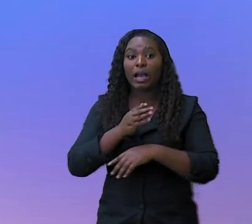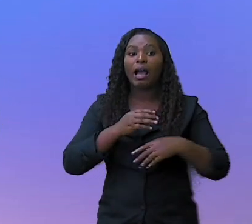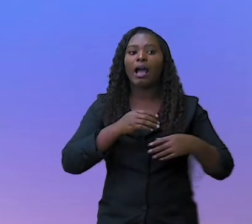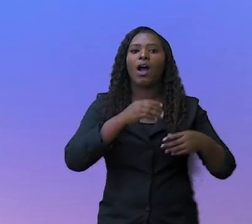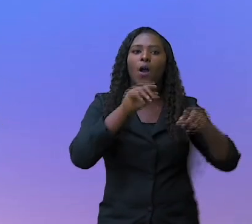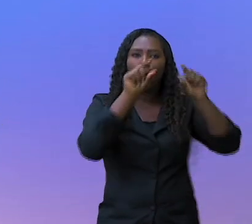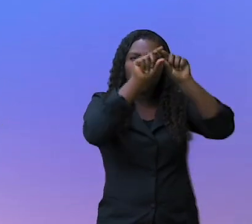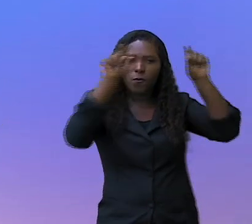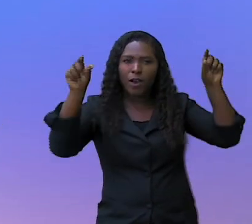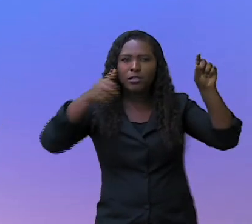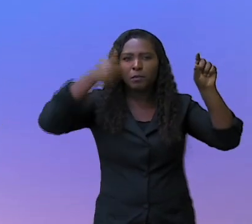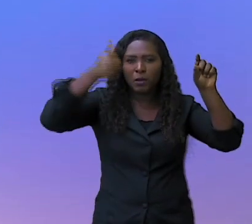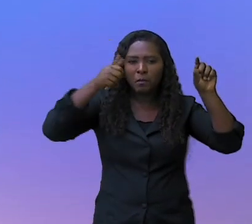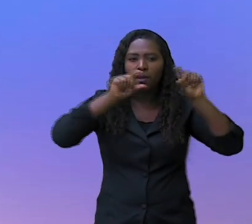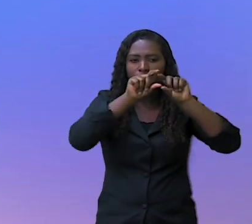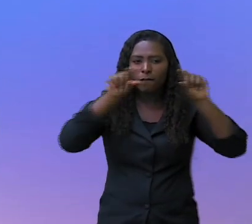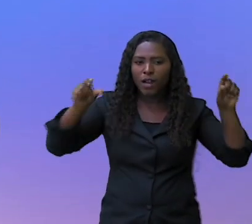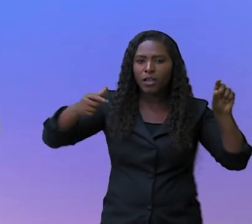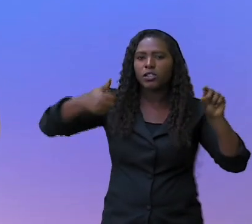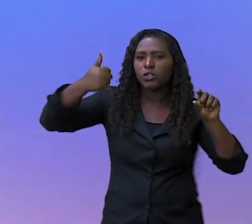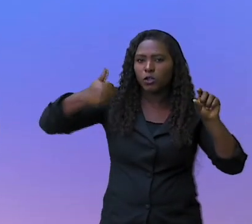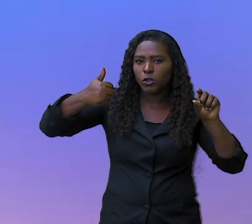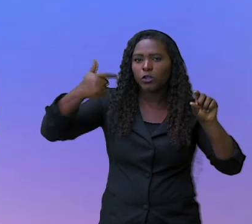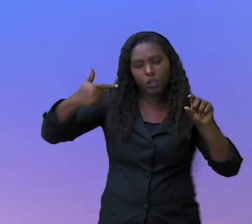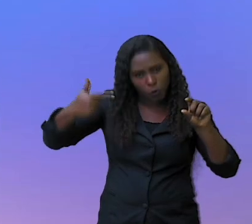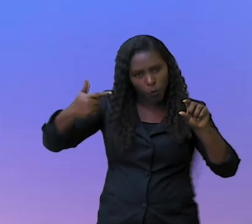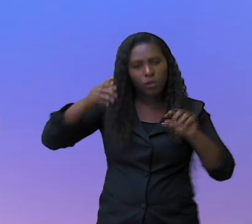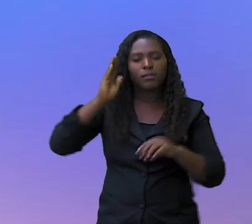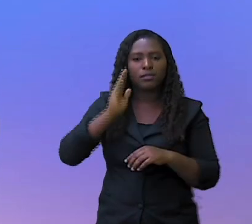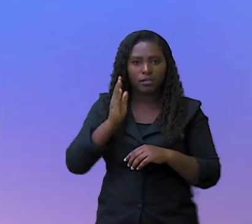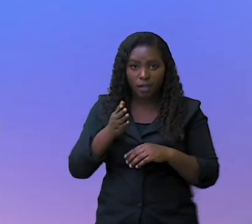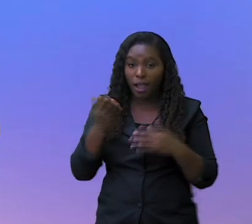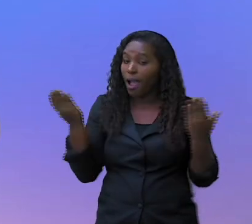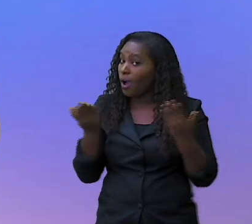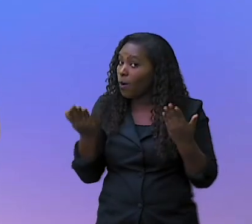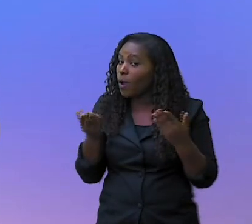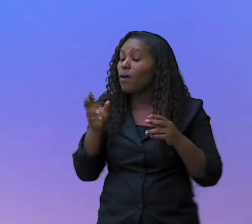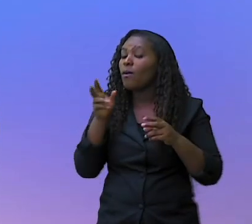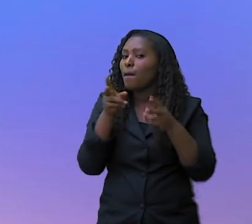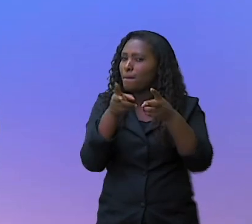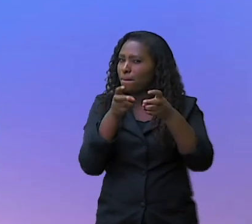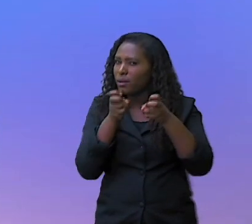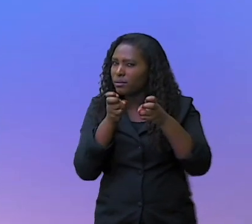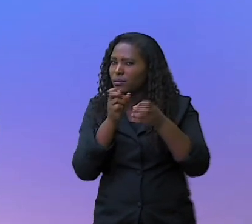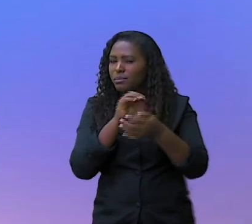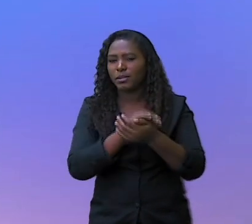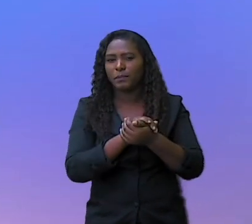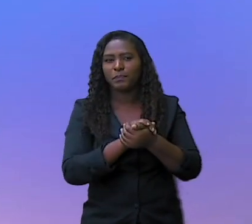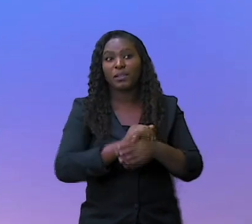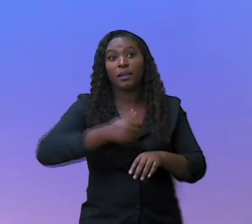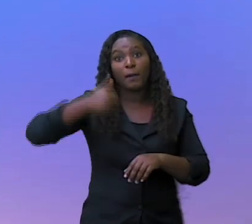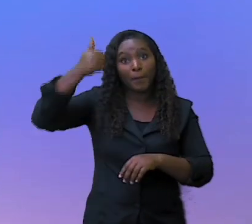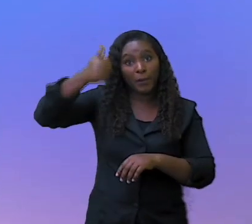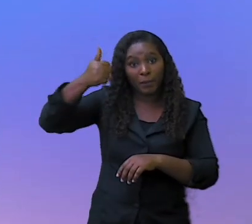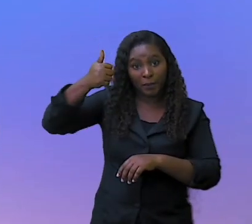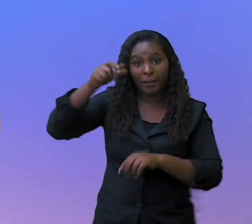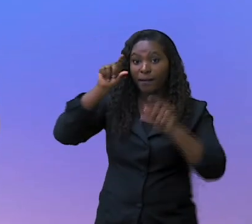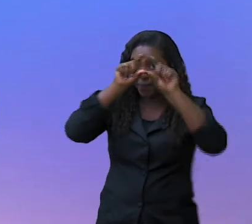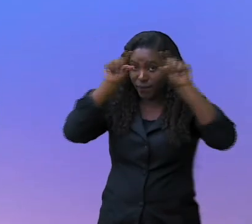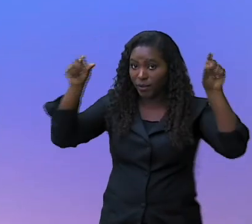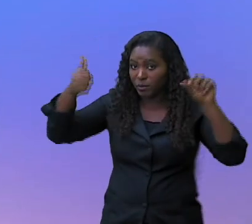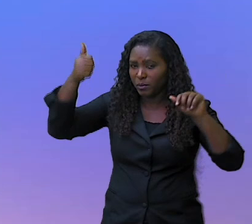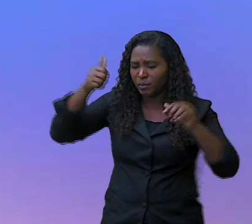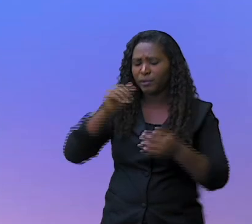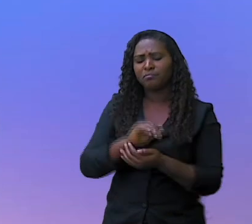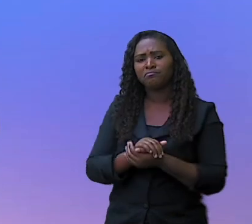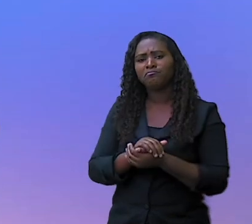segunda oração, então vamos observar aqui. Todos os alunos do 7º ano estavam preparados, é a primeira oração. E